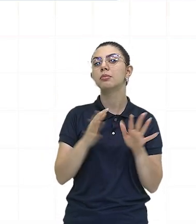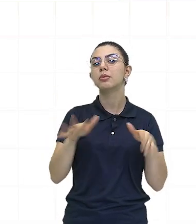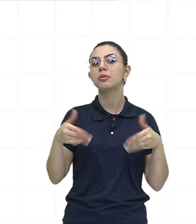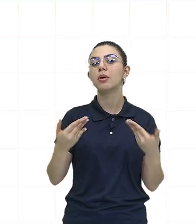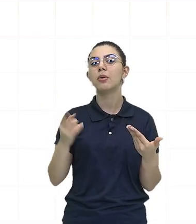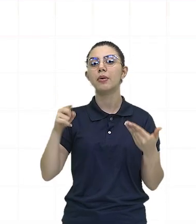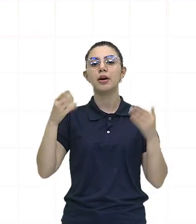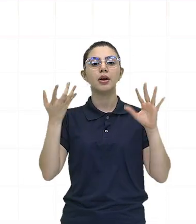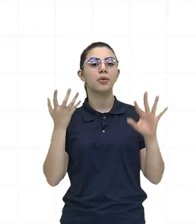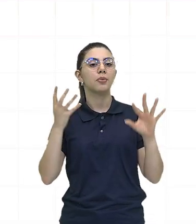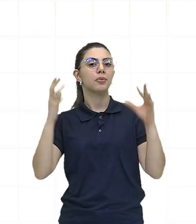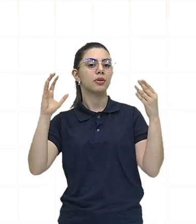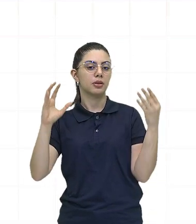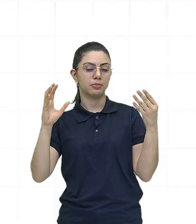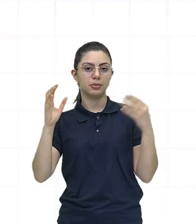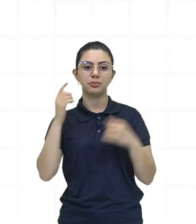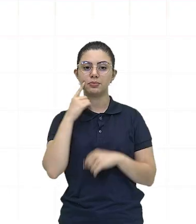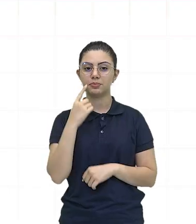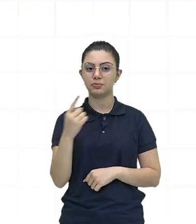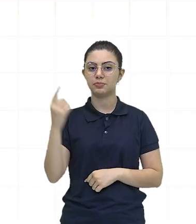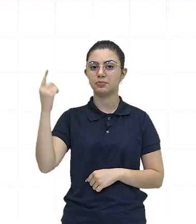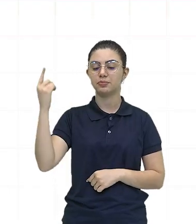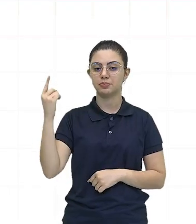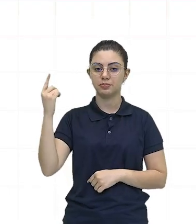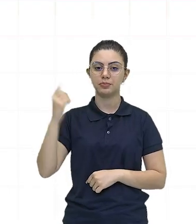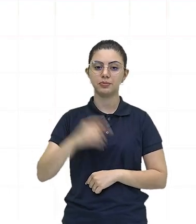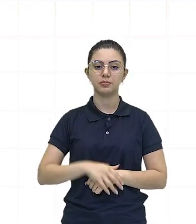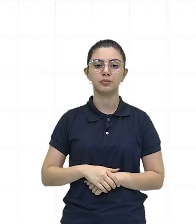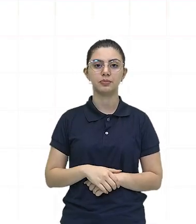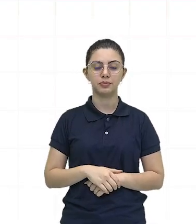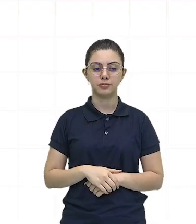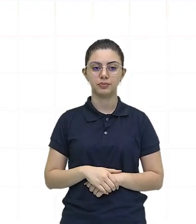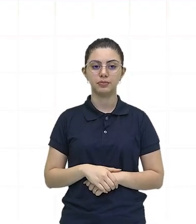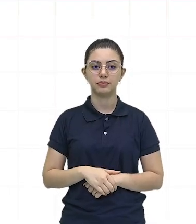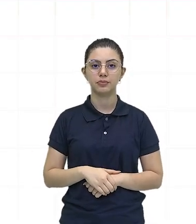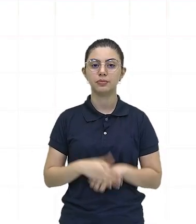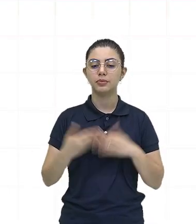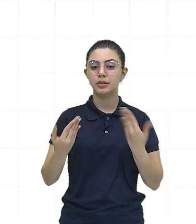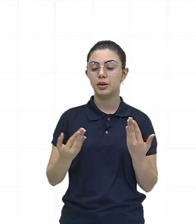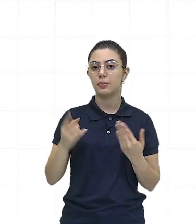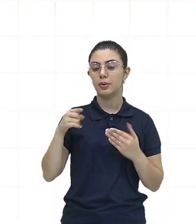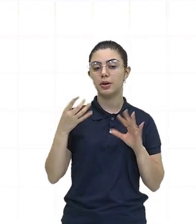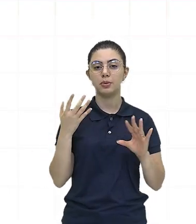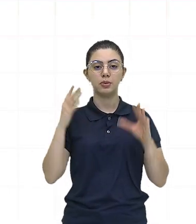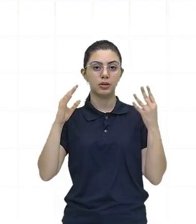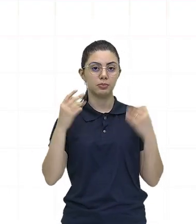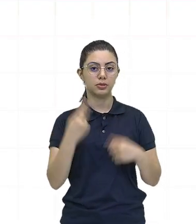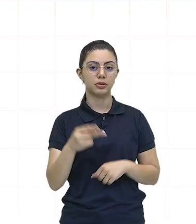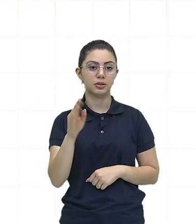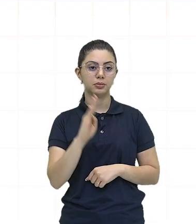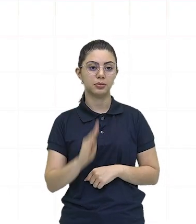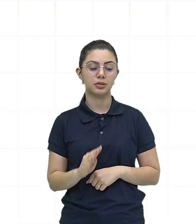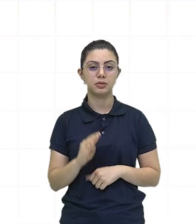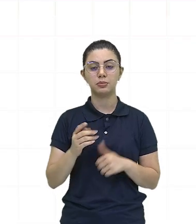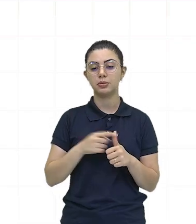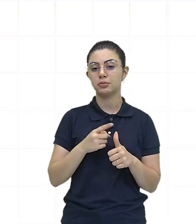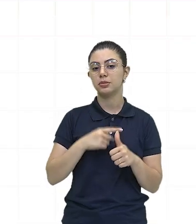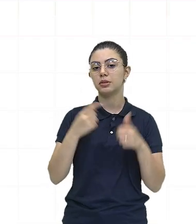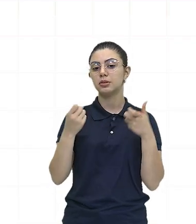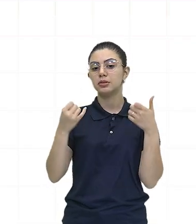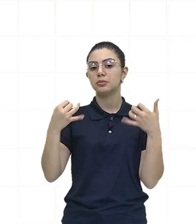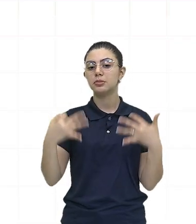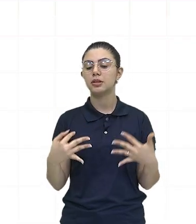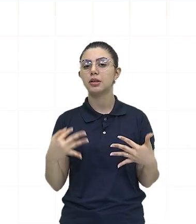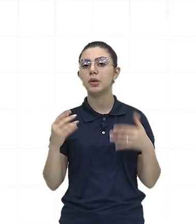aos climas. E aí a gente vai verificar em relação aos climas do Brasil. Primeiro a gente vai falar trazendo